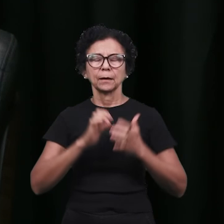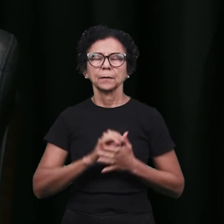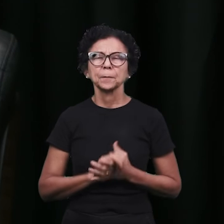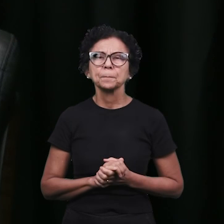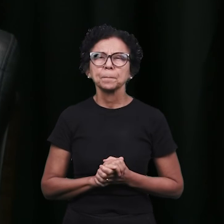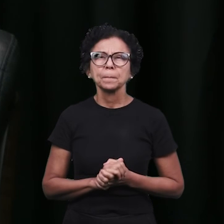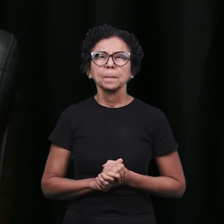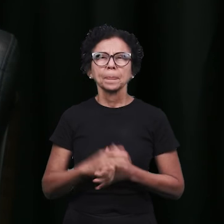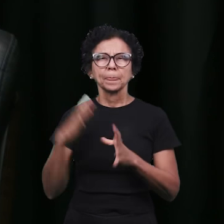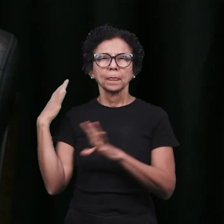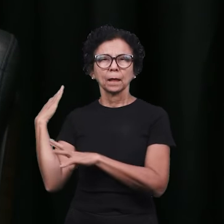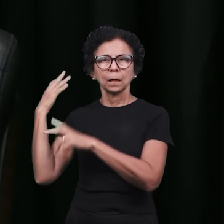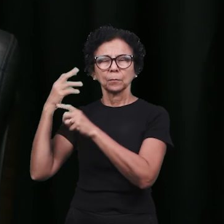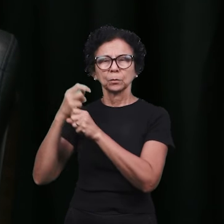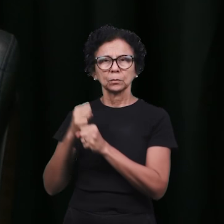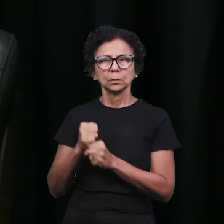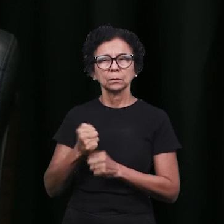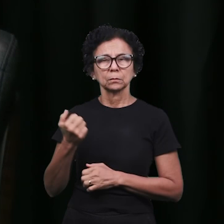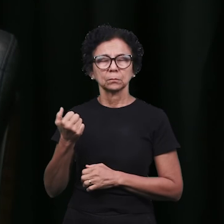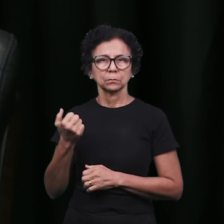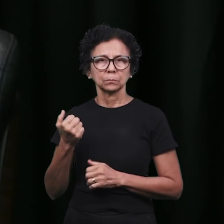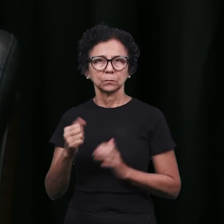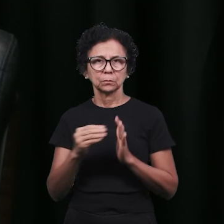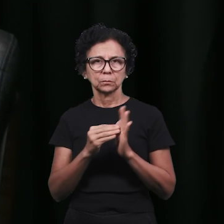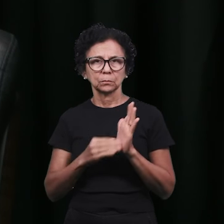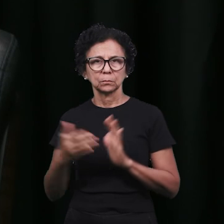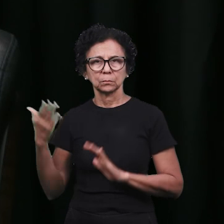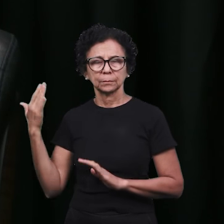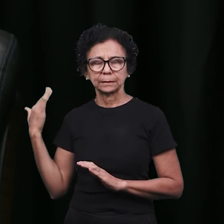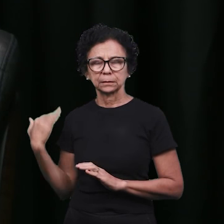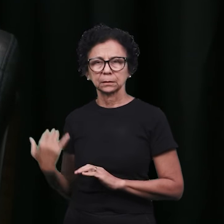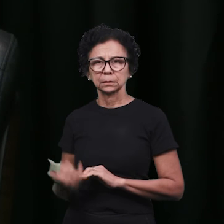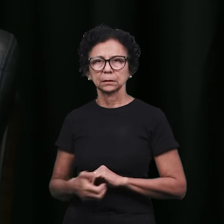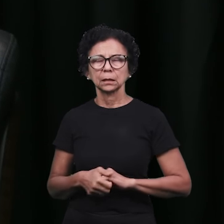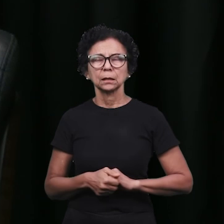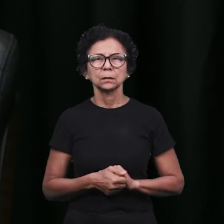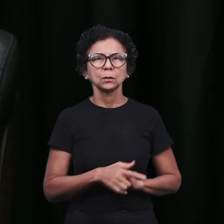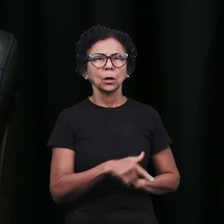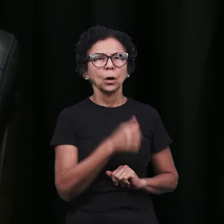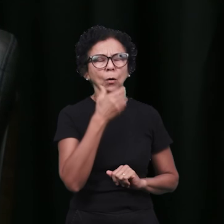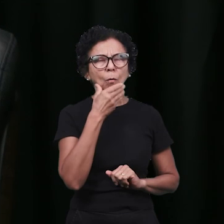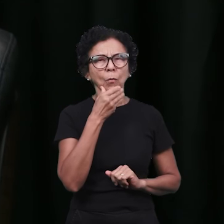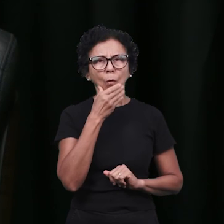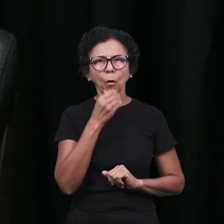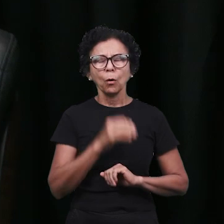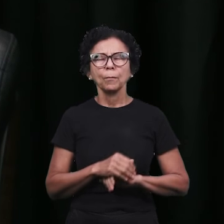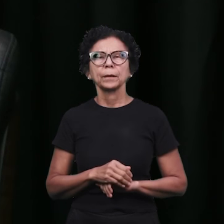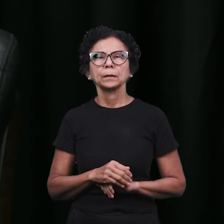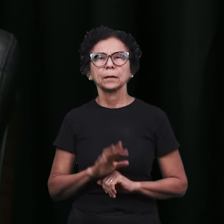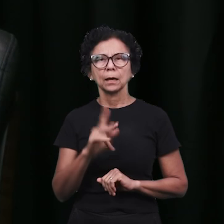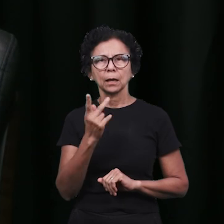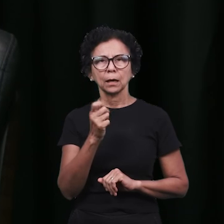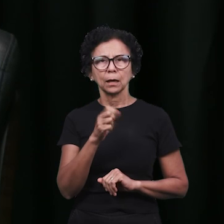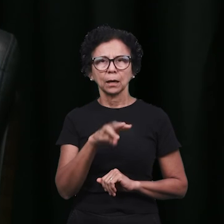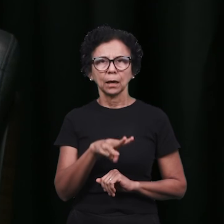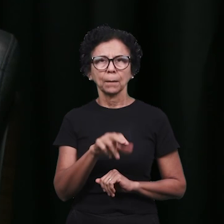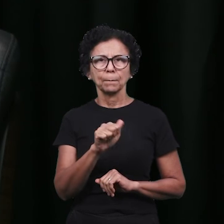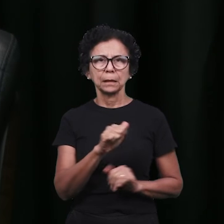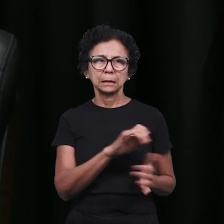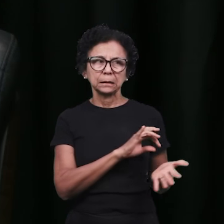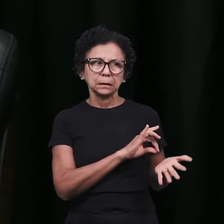só recapitulando, no episódio passado, falamos do momento ali em que Amã,